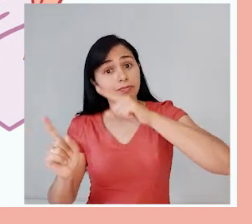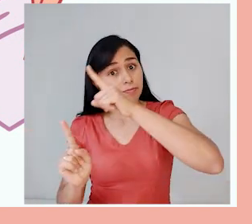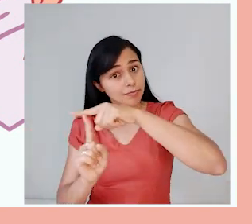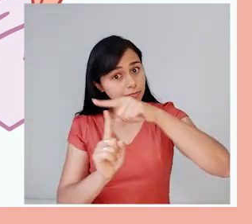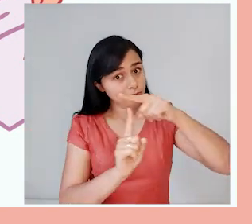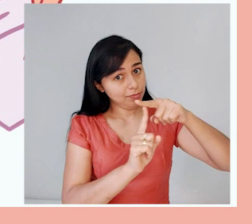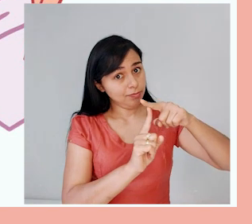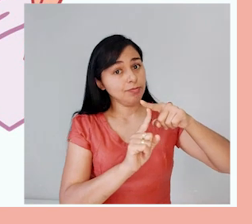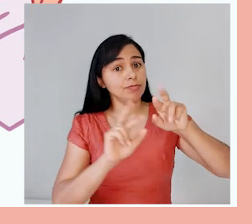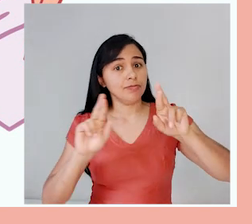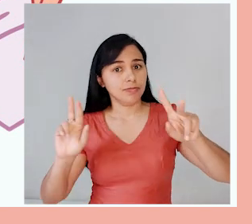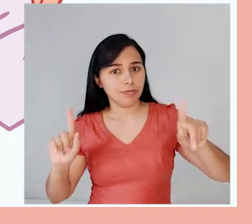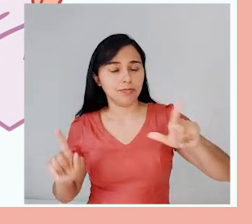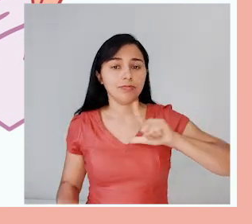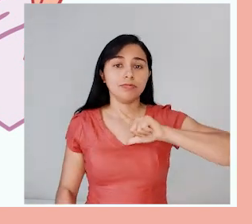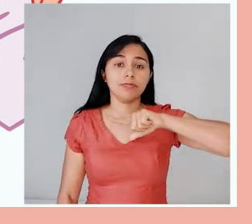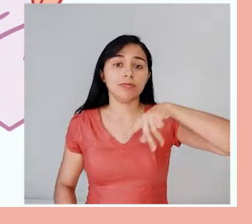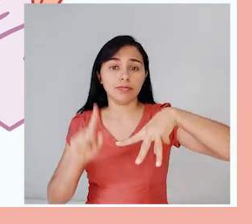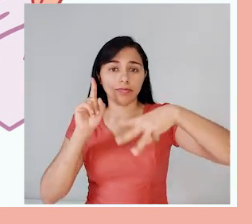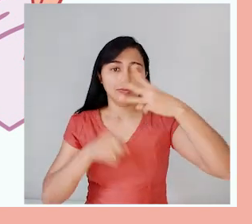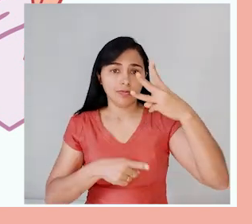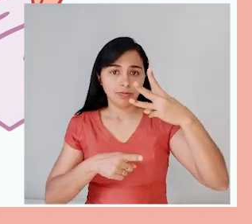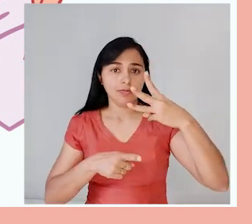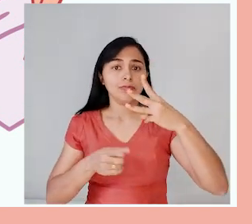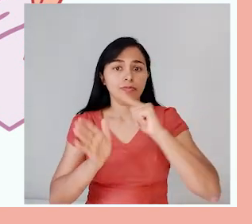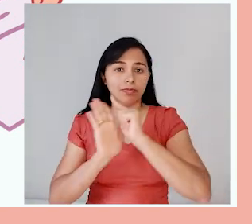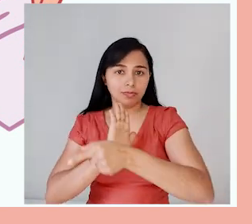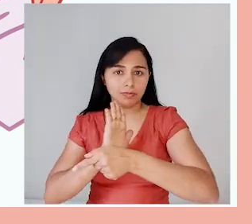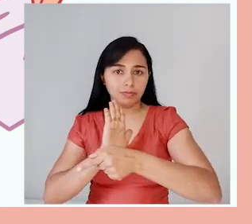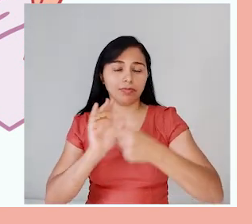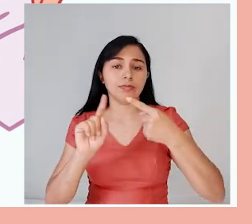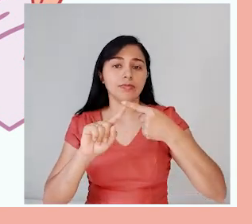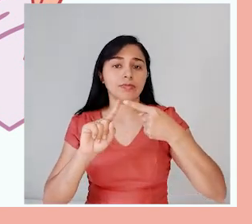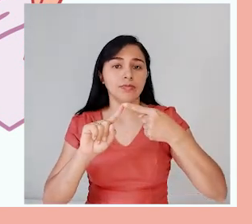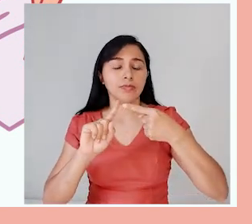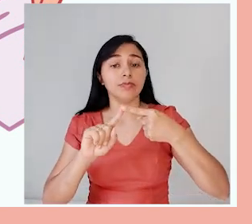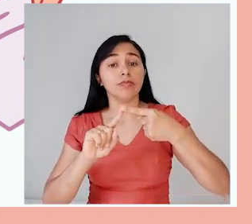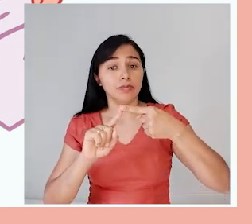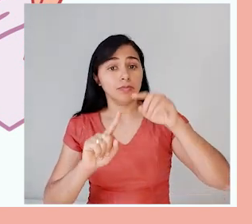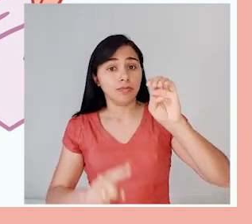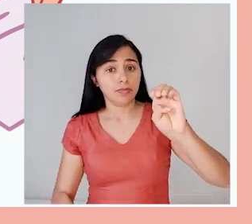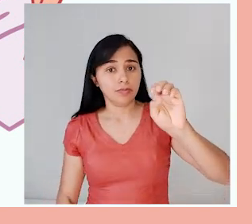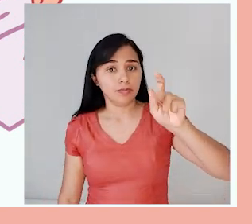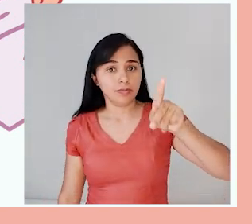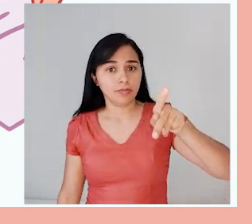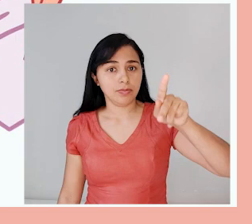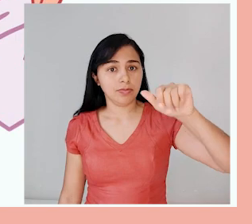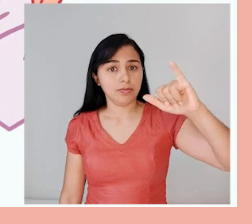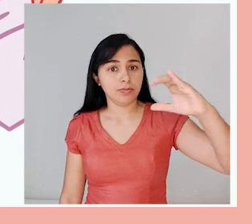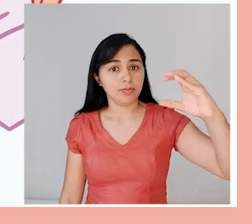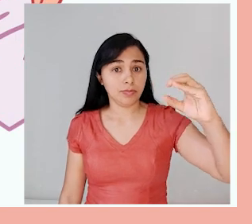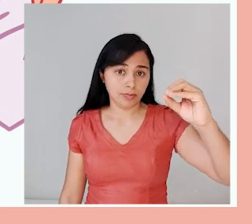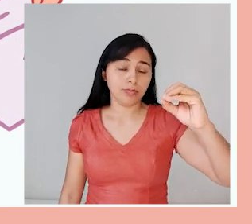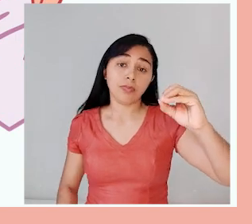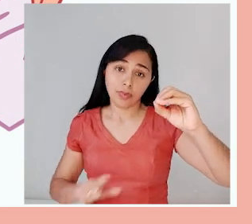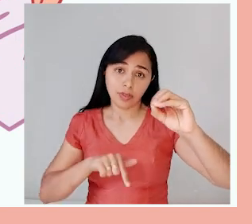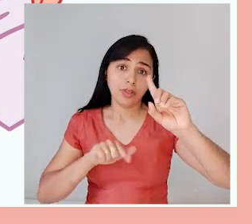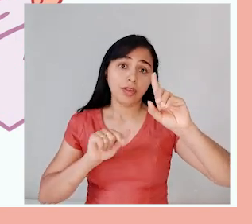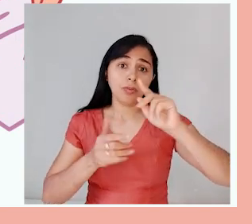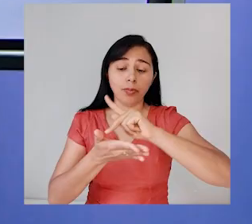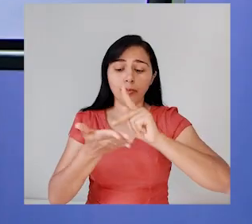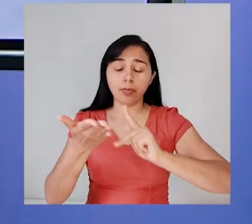estão divididos em 3 gêneros. Temos o poema épico ou narrativo, temos o poema dramático e o